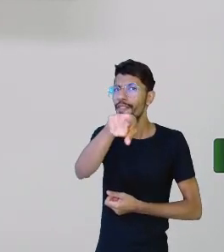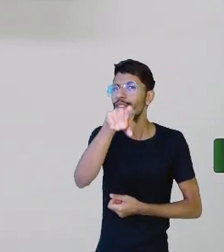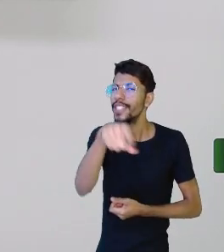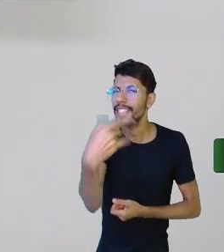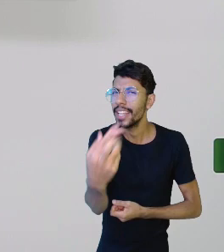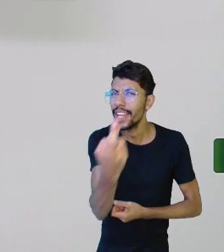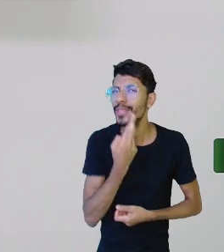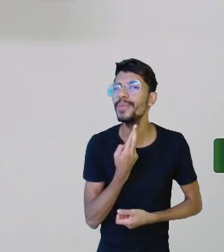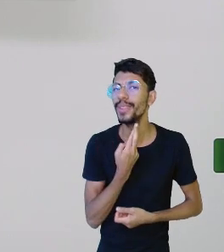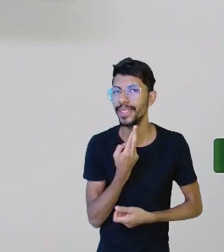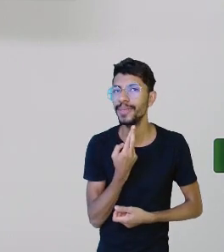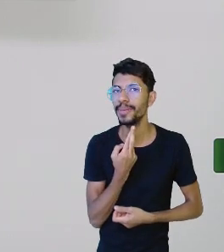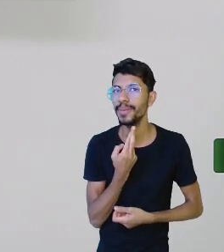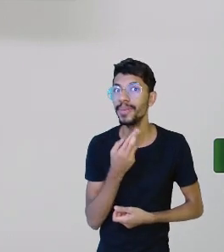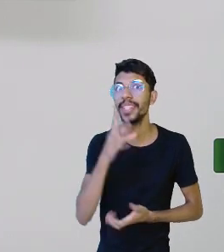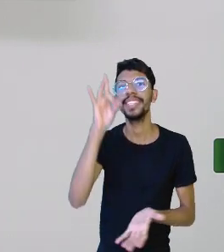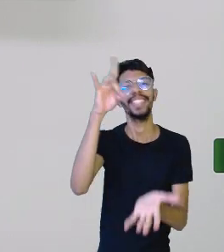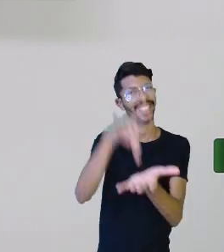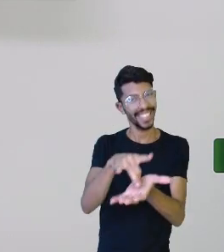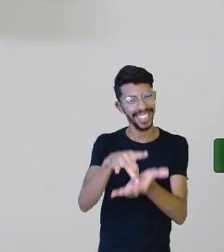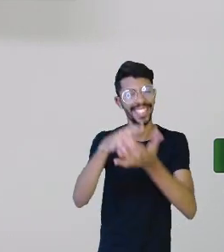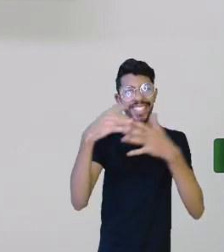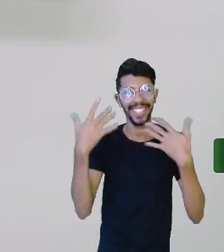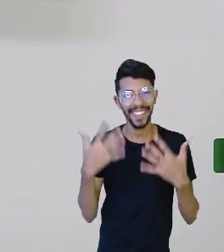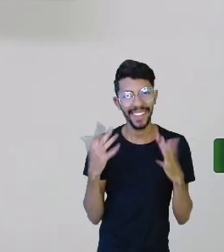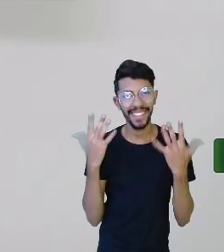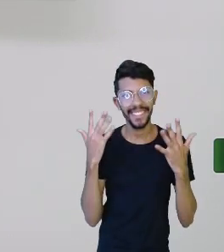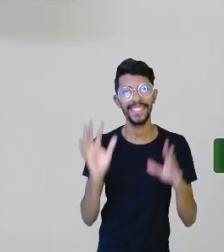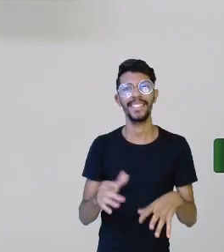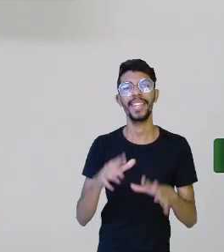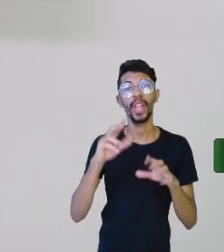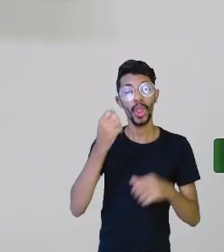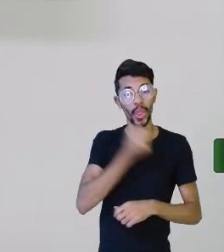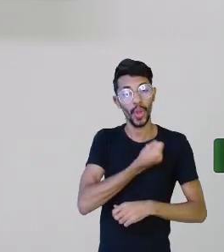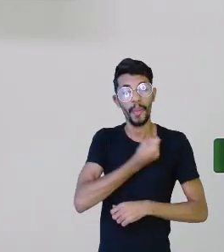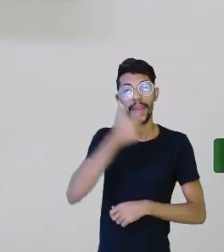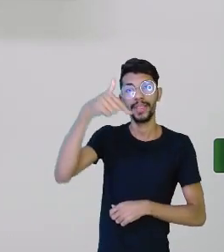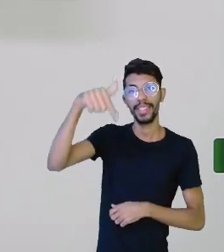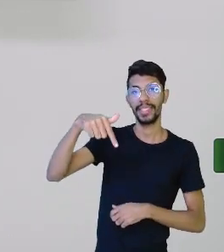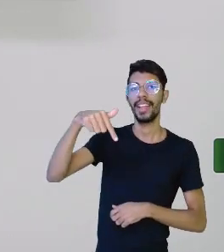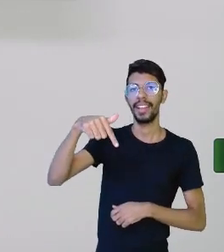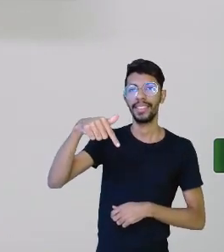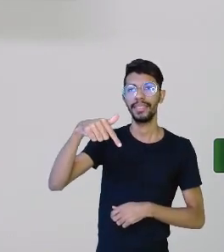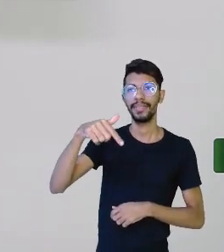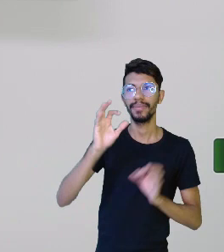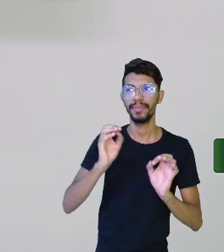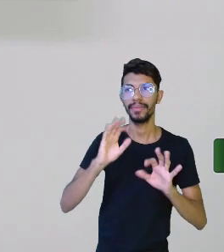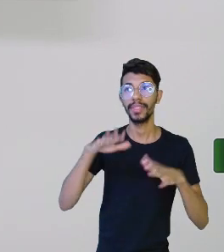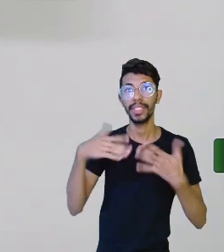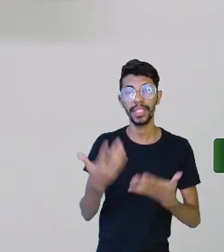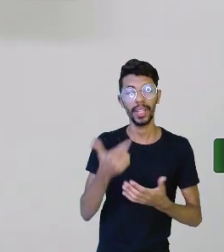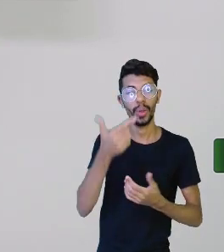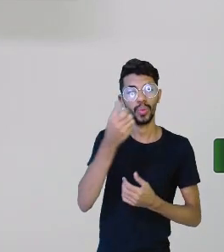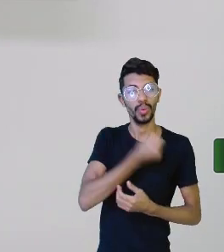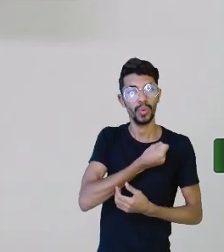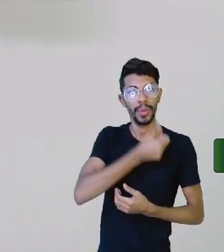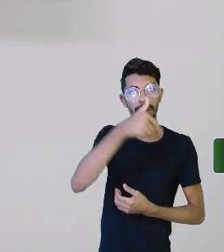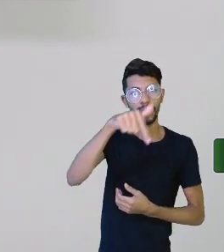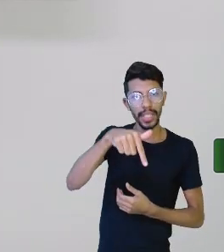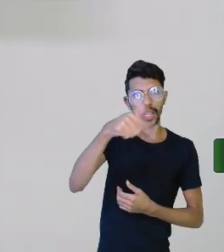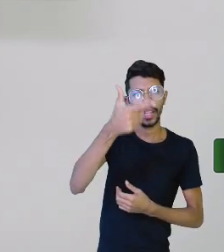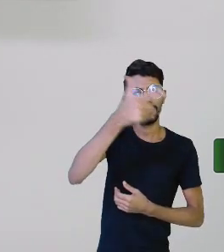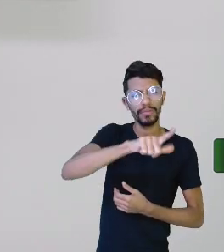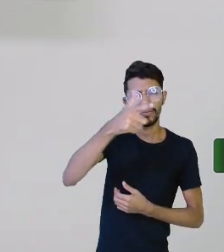aí, responde para mim. Correto, número 7. E o número 7 está sendo repetido